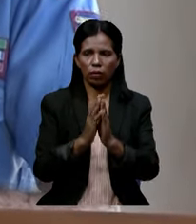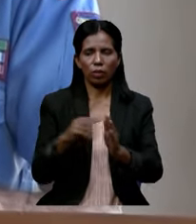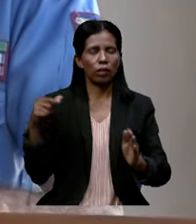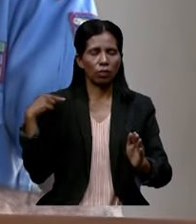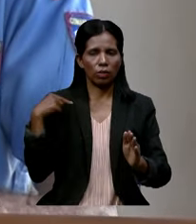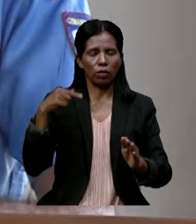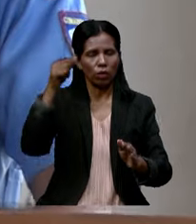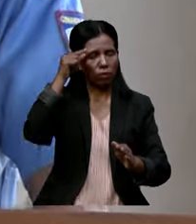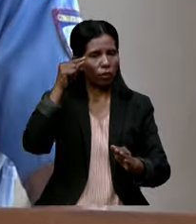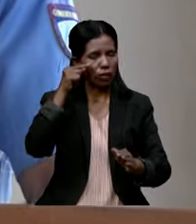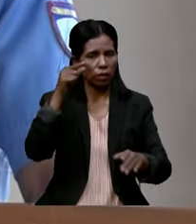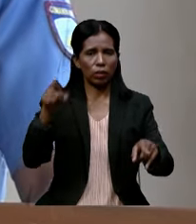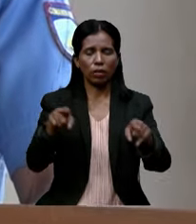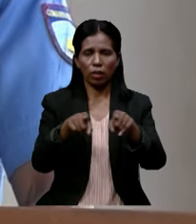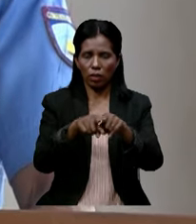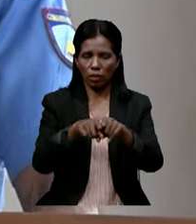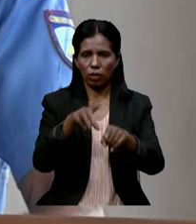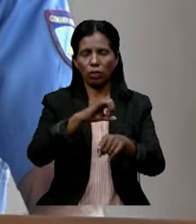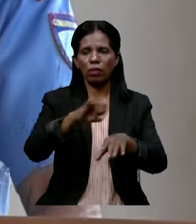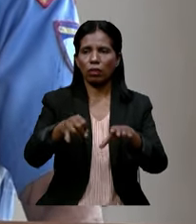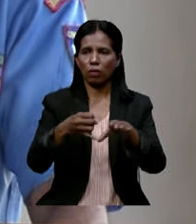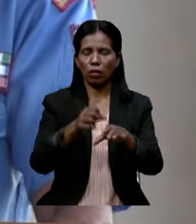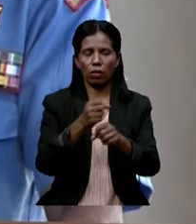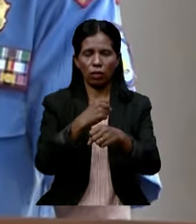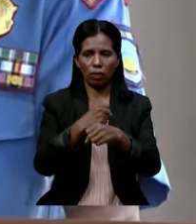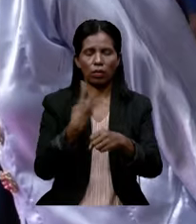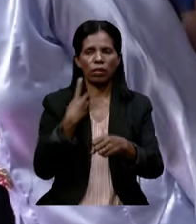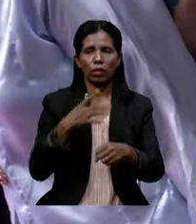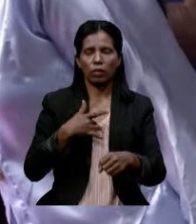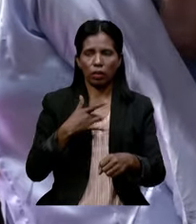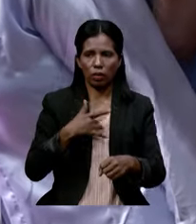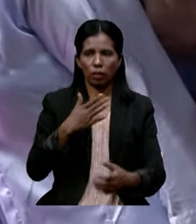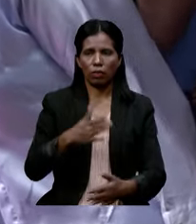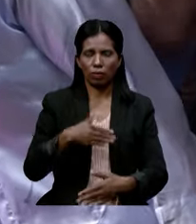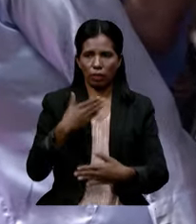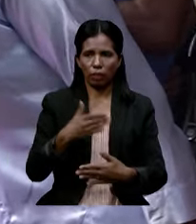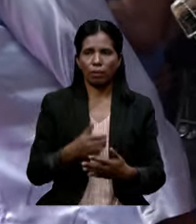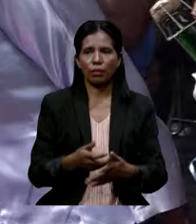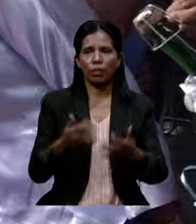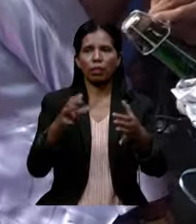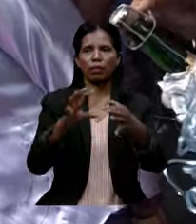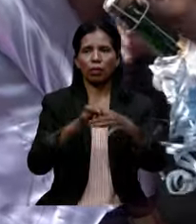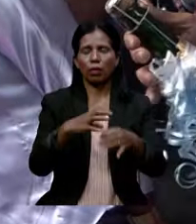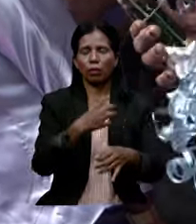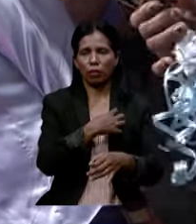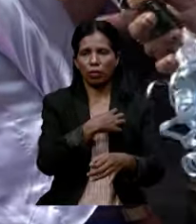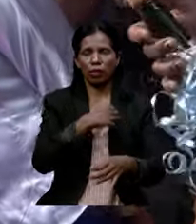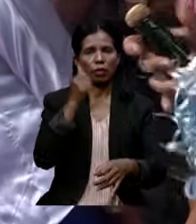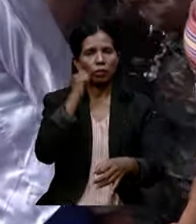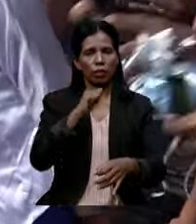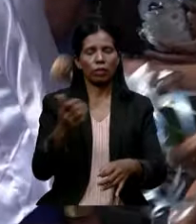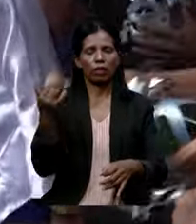igualdade de gênero no inclusão ne be halo ita orgulho tedes. Dadau ne membro polícia feto ne be halau kenar